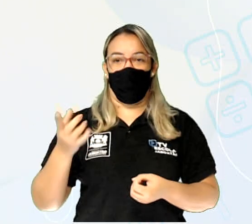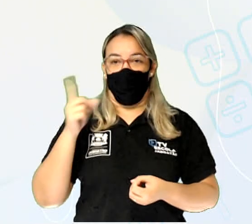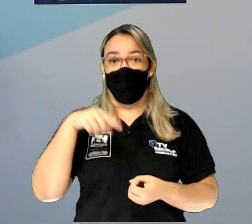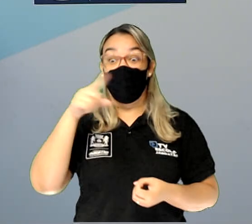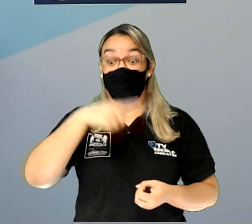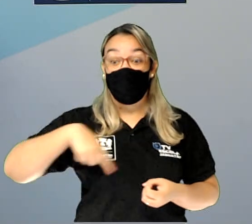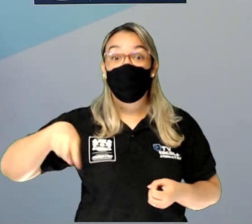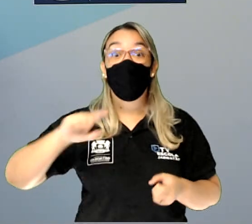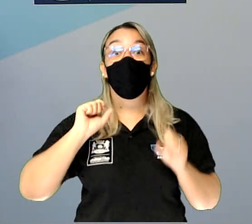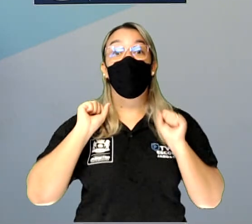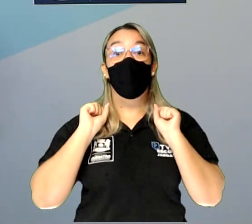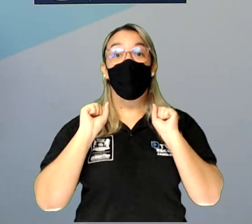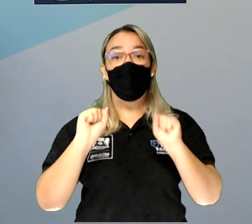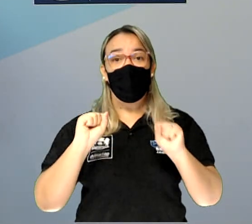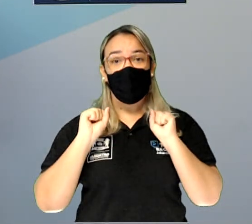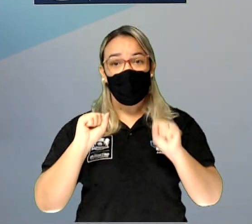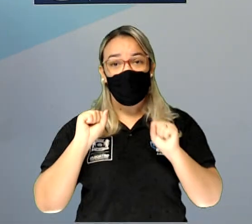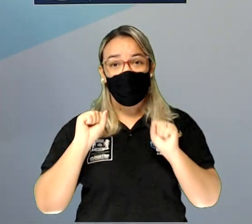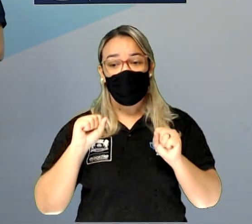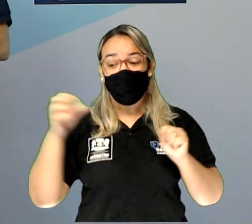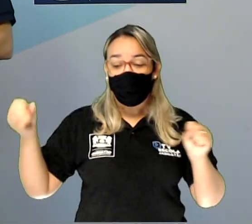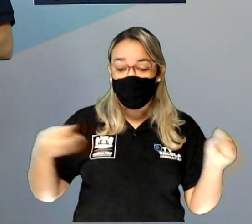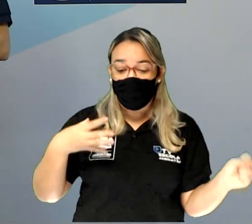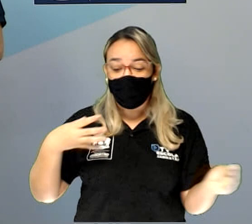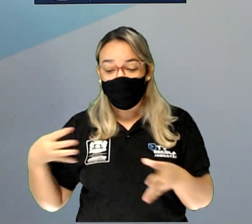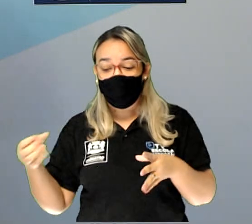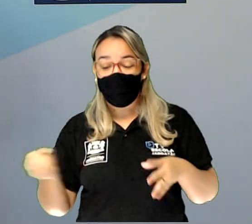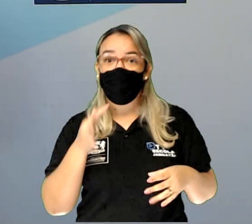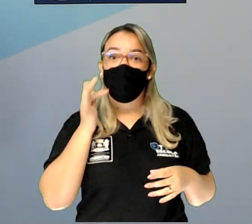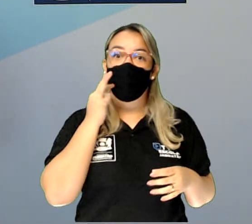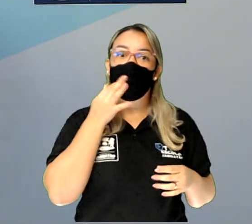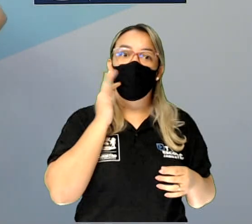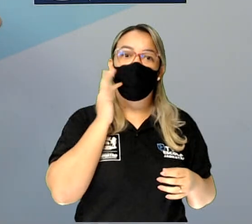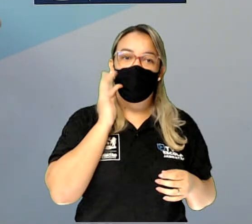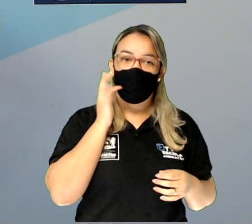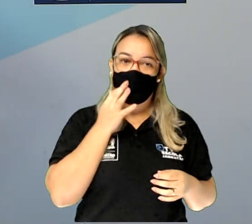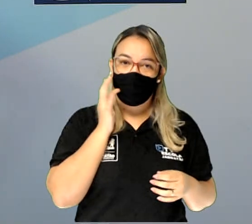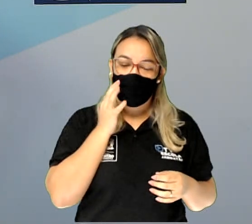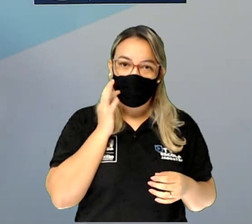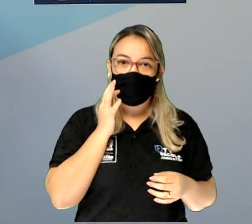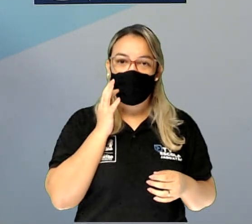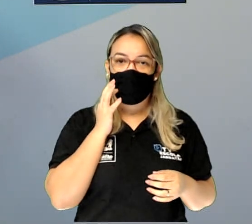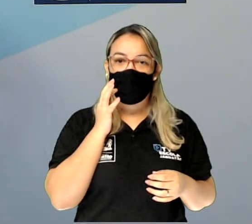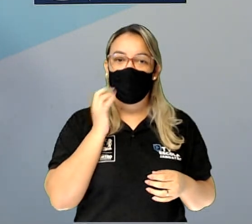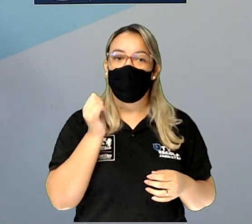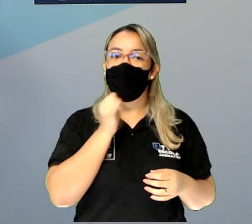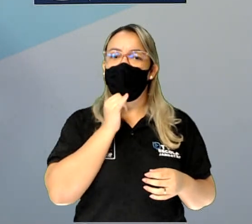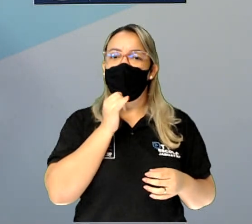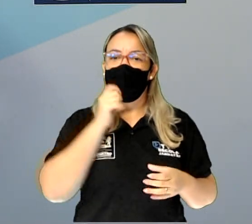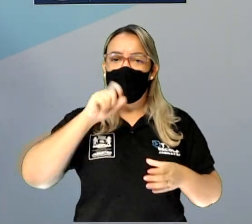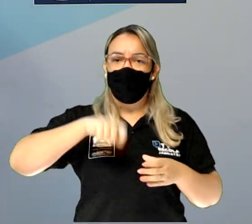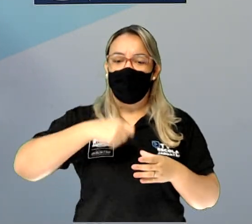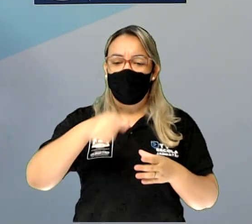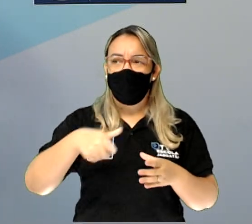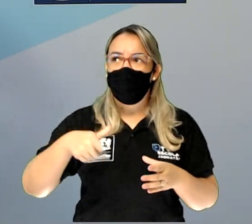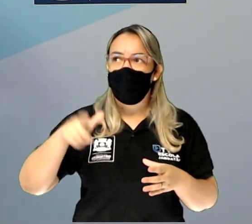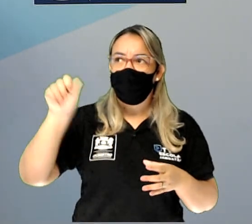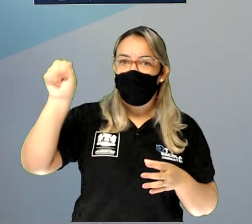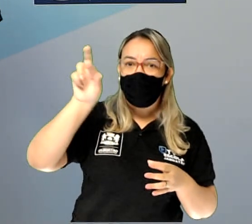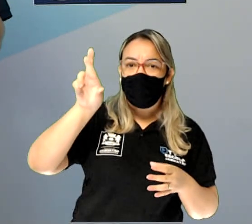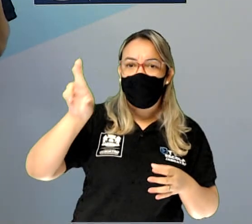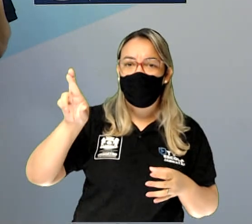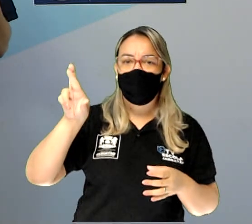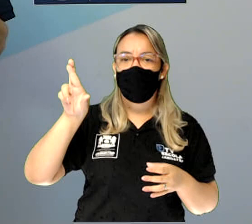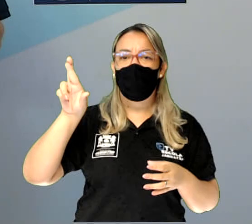nós podemos gerar novos frutos. Aqui a dispersão de uma semente que ela acontece através do ar. Então,